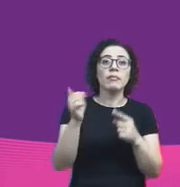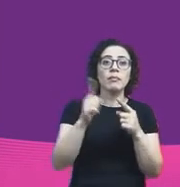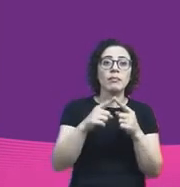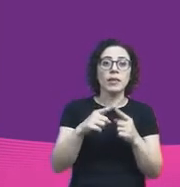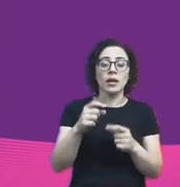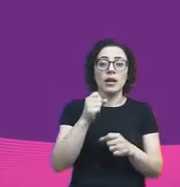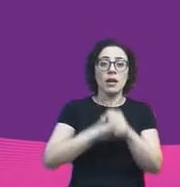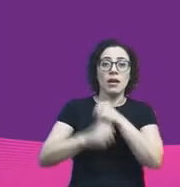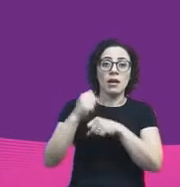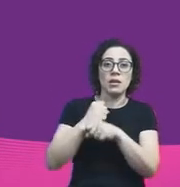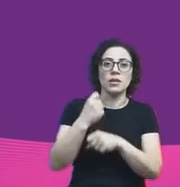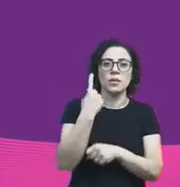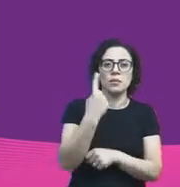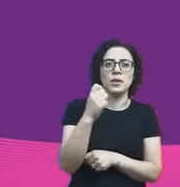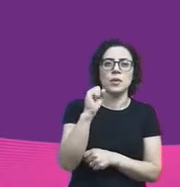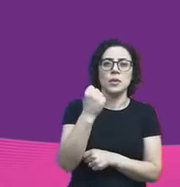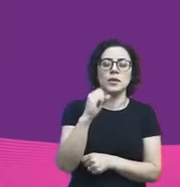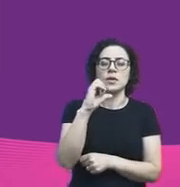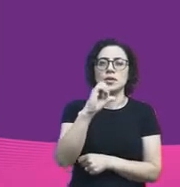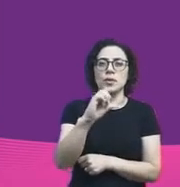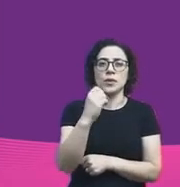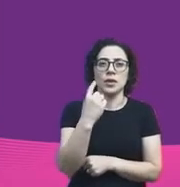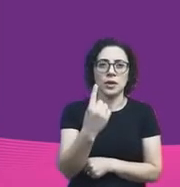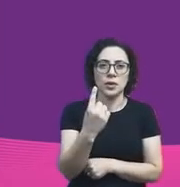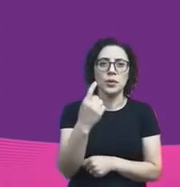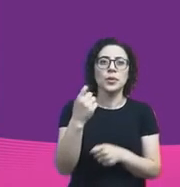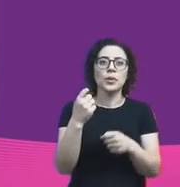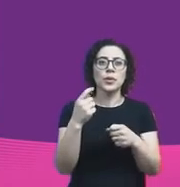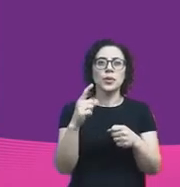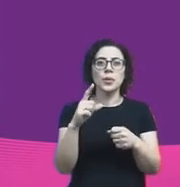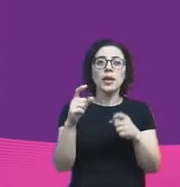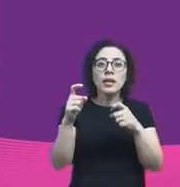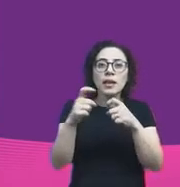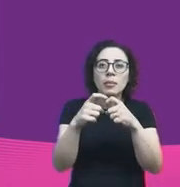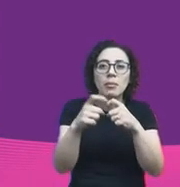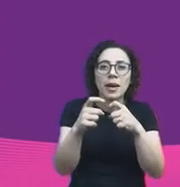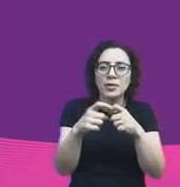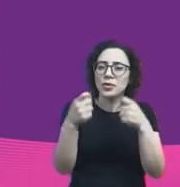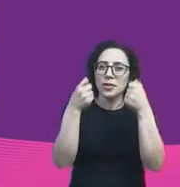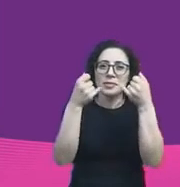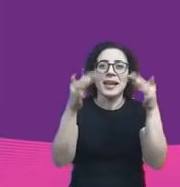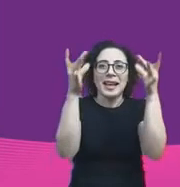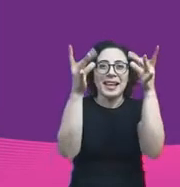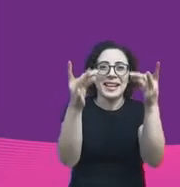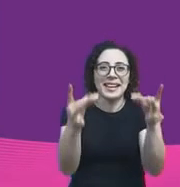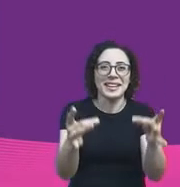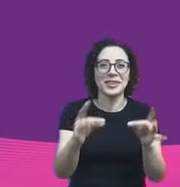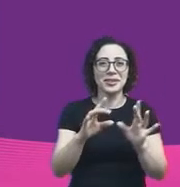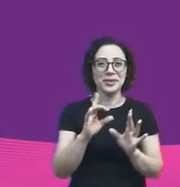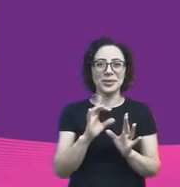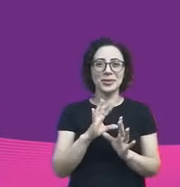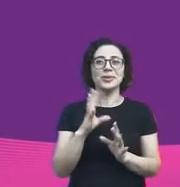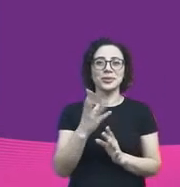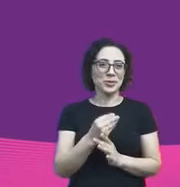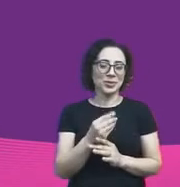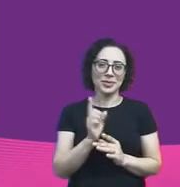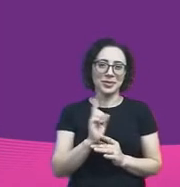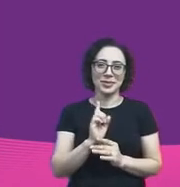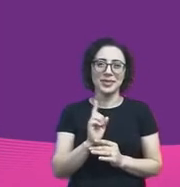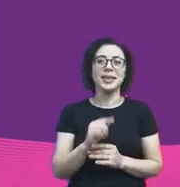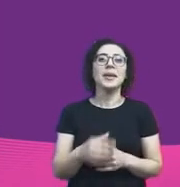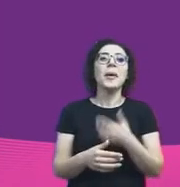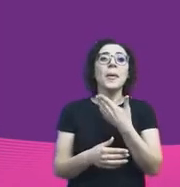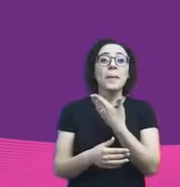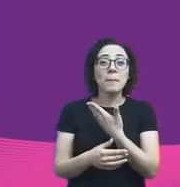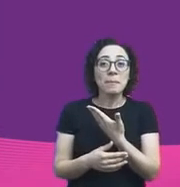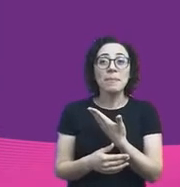vou comentar a tela para não demorar o tempo, mas essa é uma visão clássica do médico, e